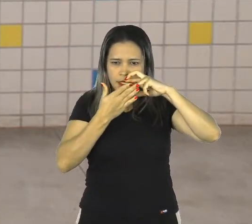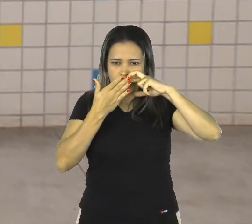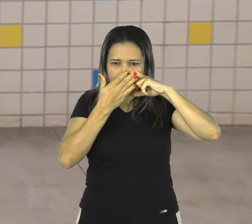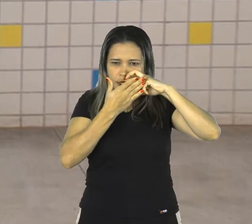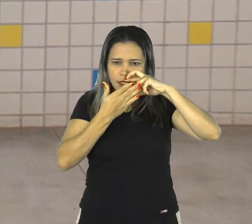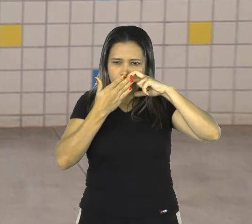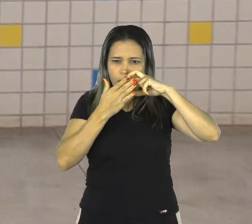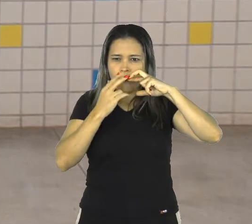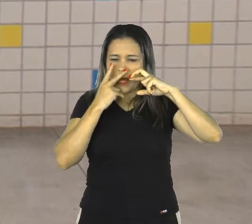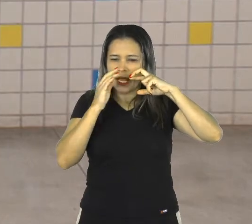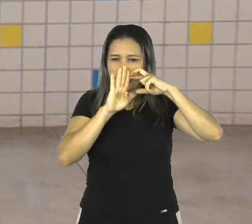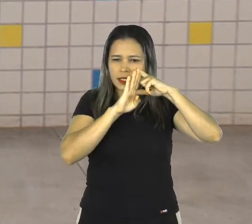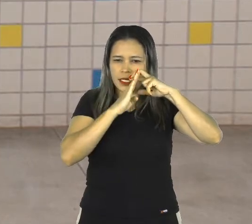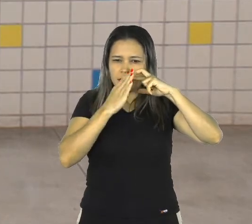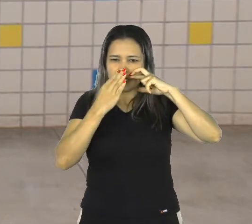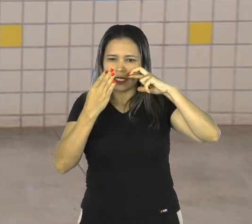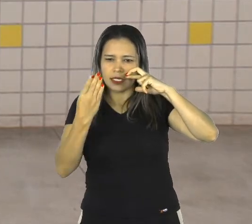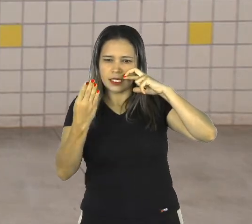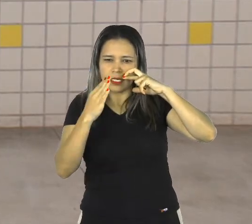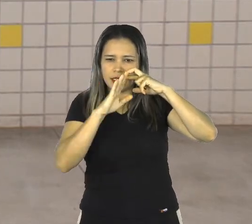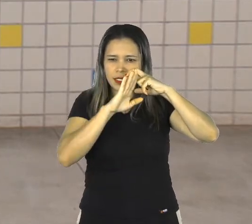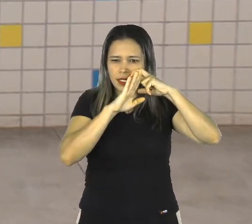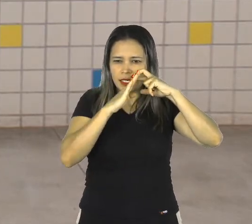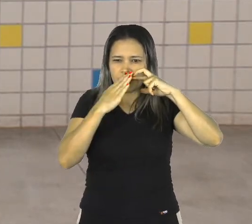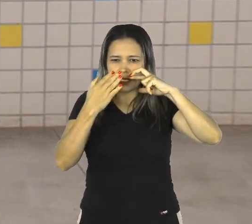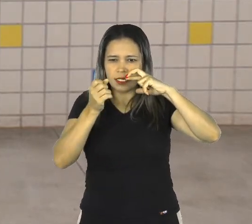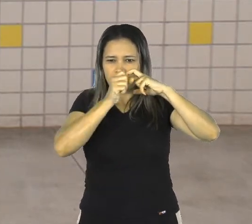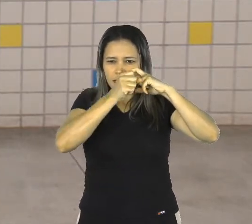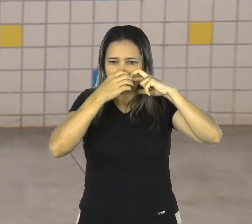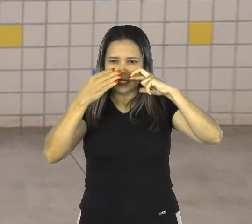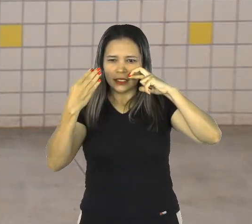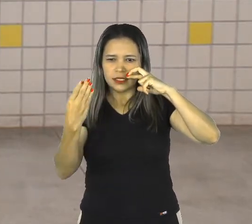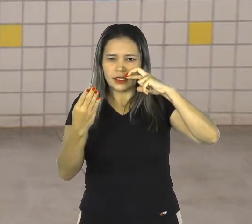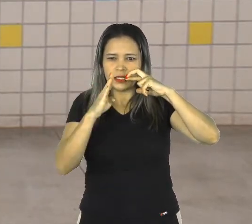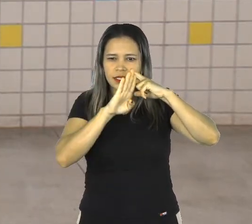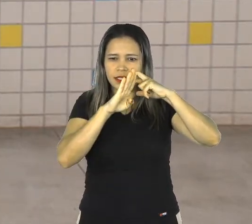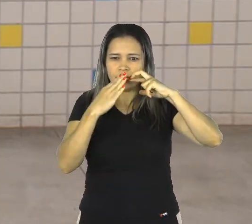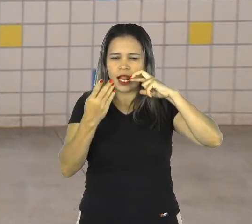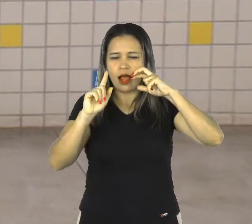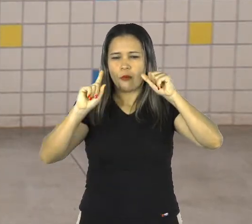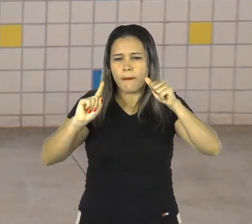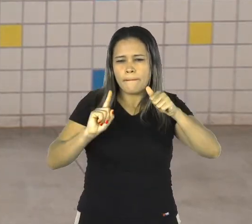uma janela dos nossos olhos. Então, assim, é o primeiro